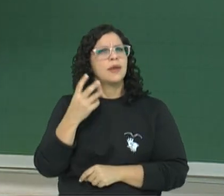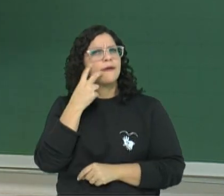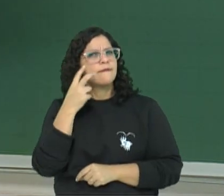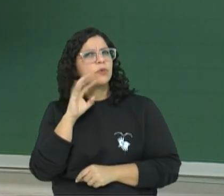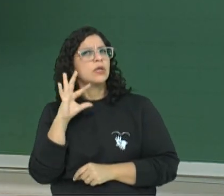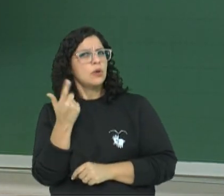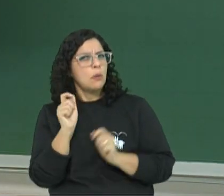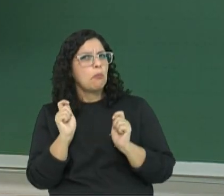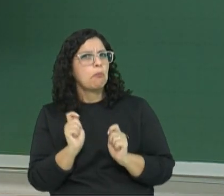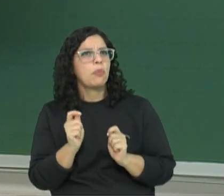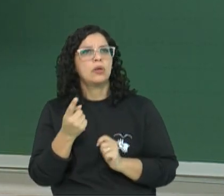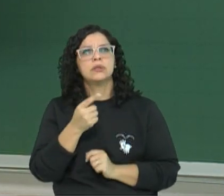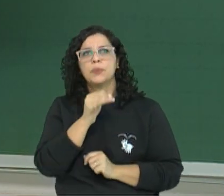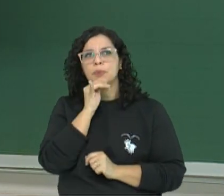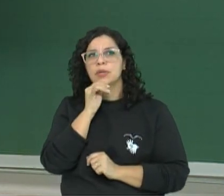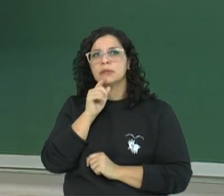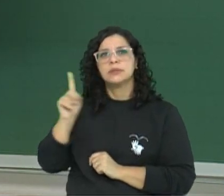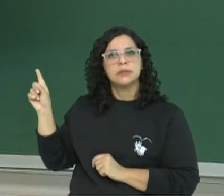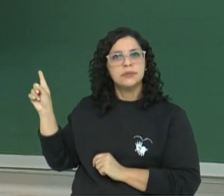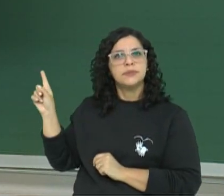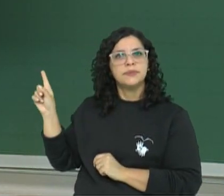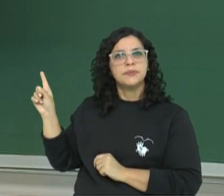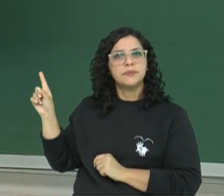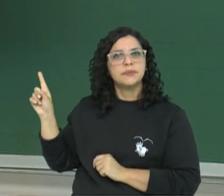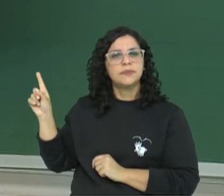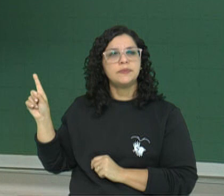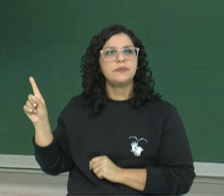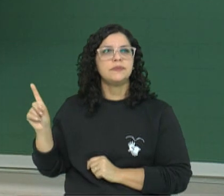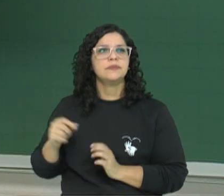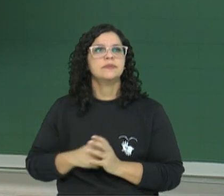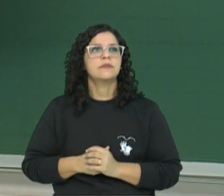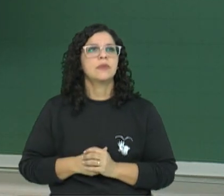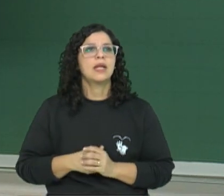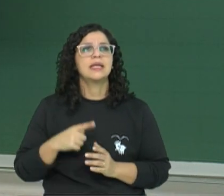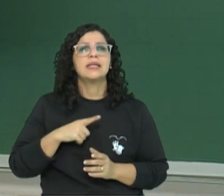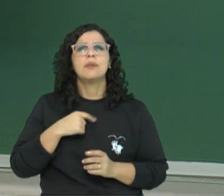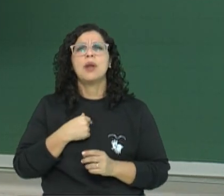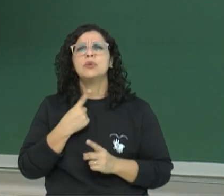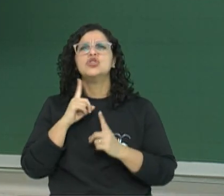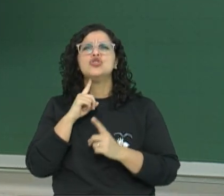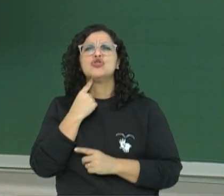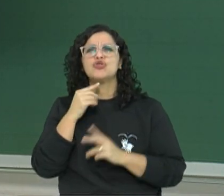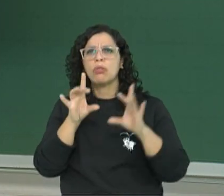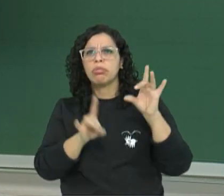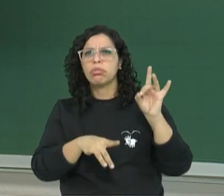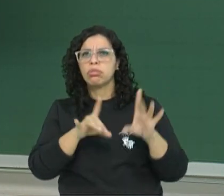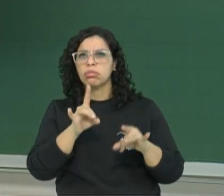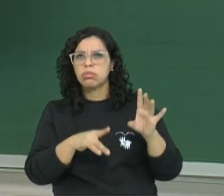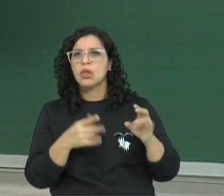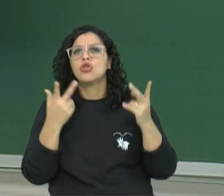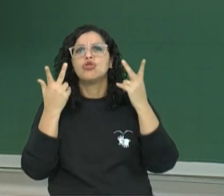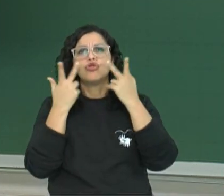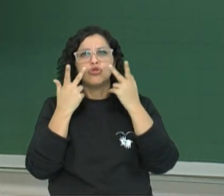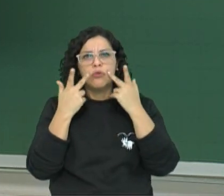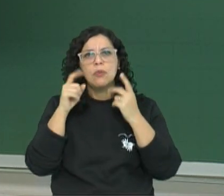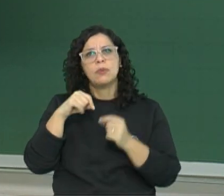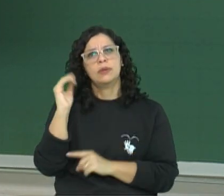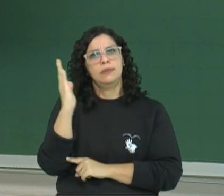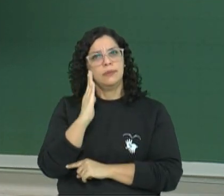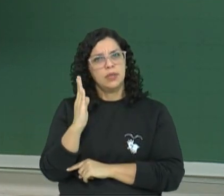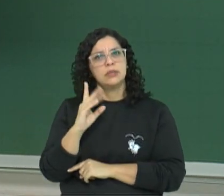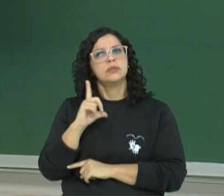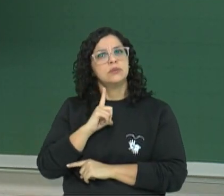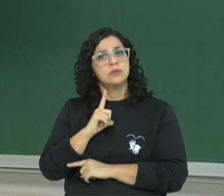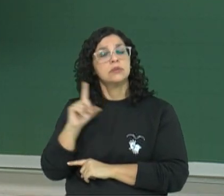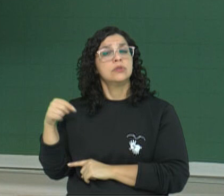situações. Então isso aqui, por exemplo, é uma barragem de rejeitos, né? Uma barragem bastante comum aqui no Brasil.